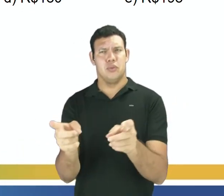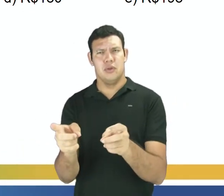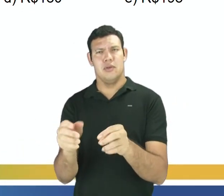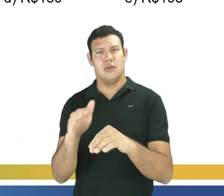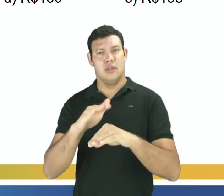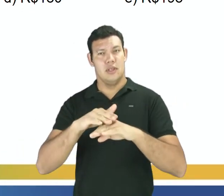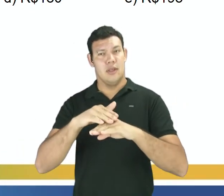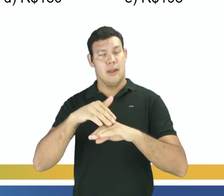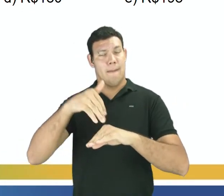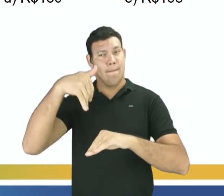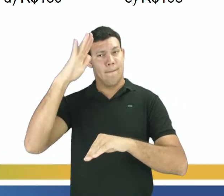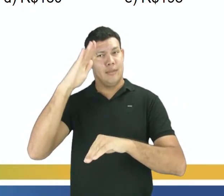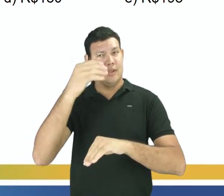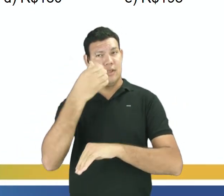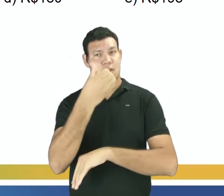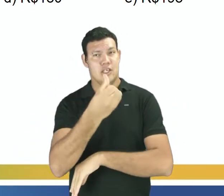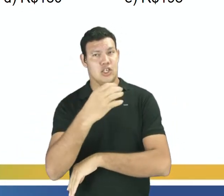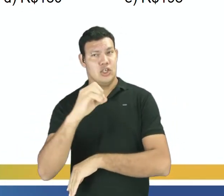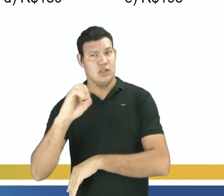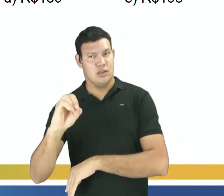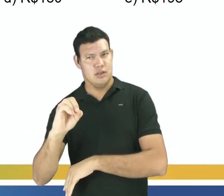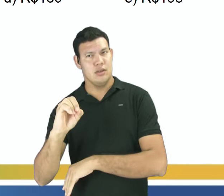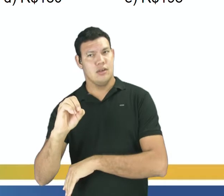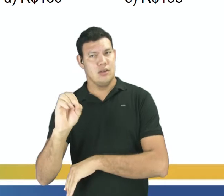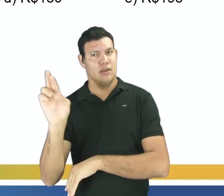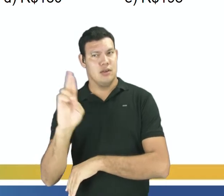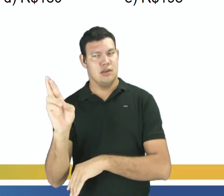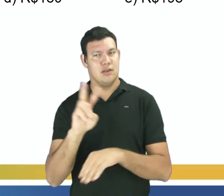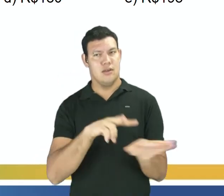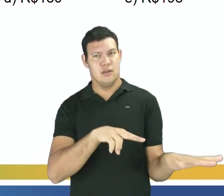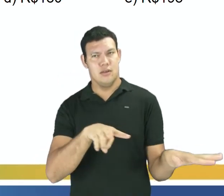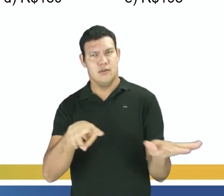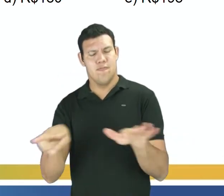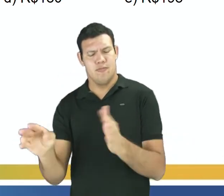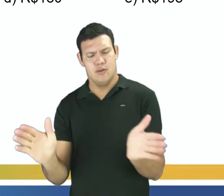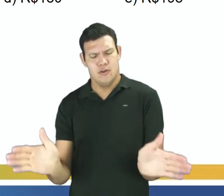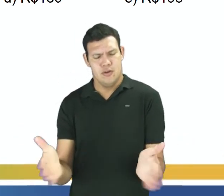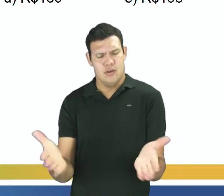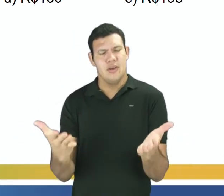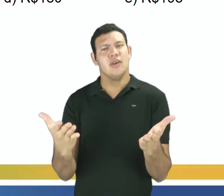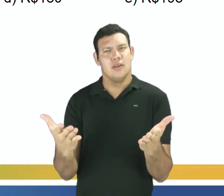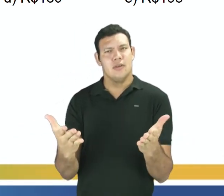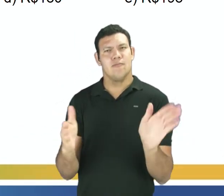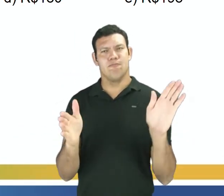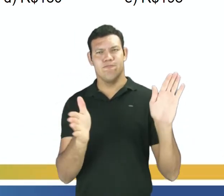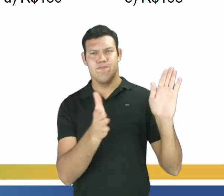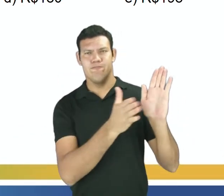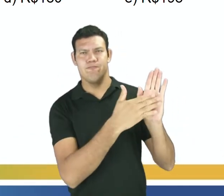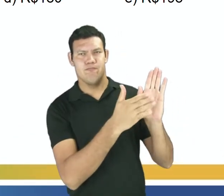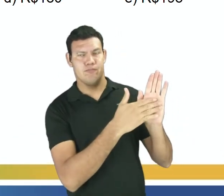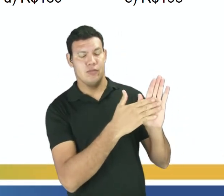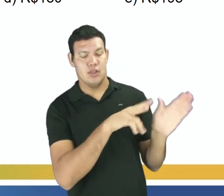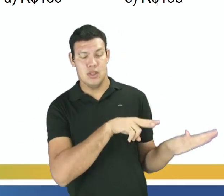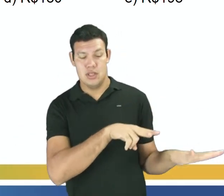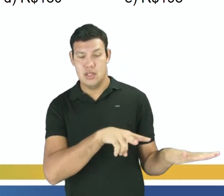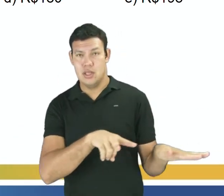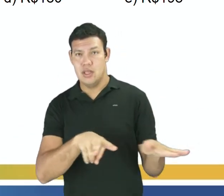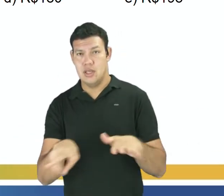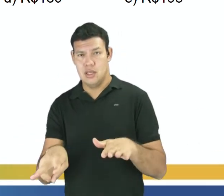600 semanais. E, como um estímulo, também propôs que na semana na qual ele